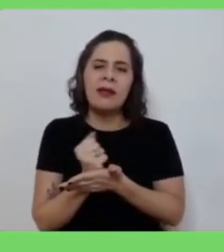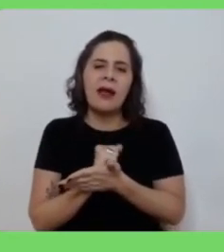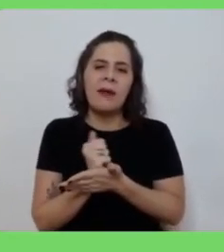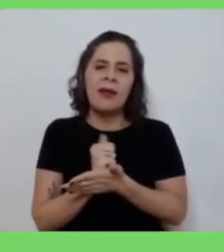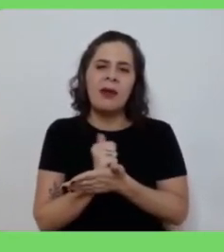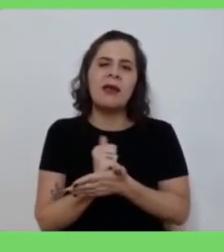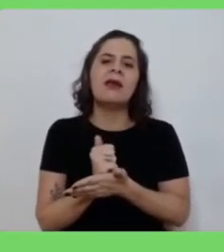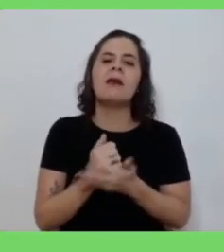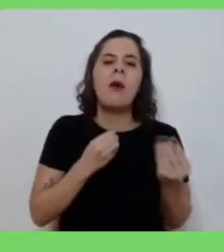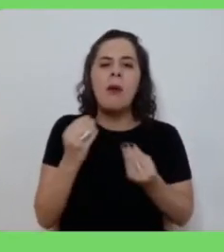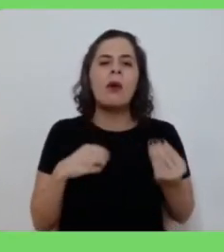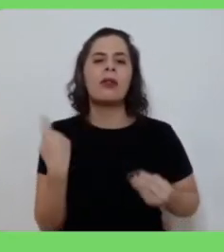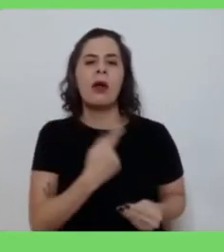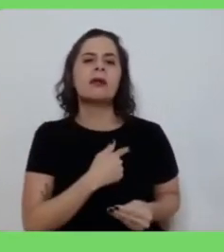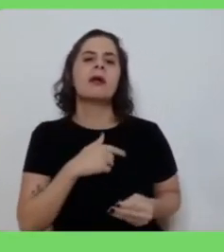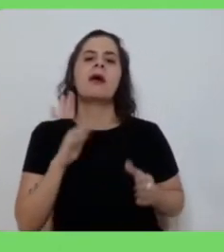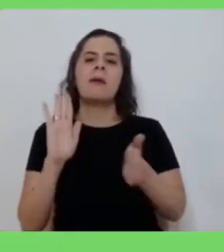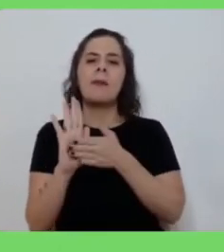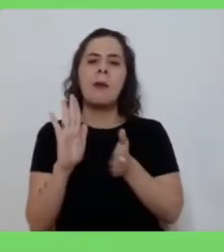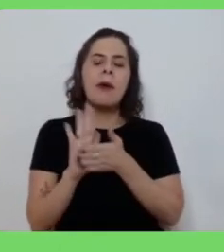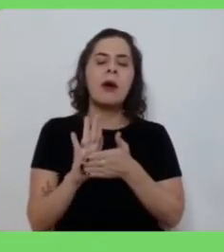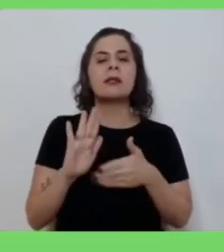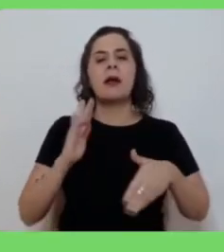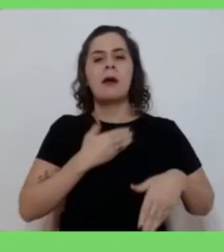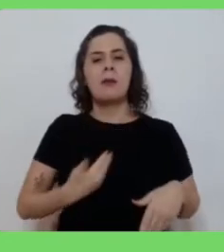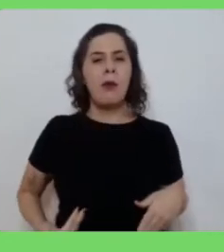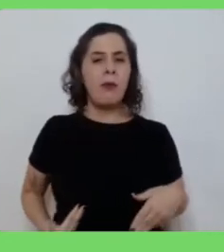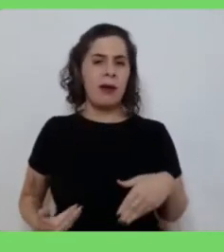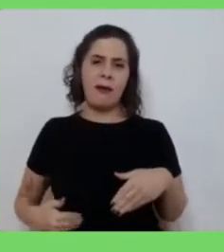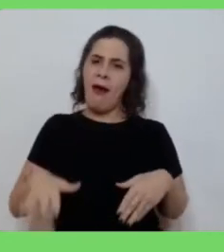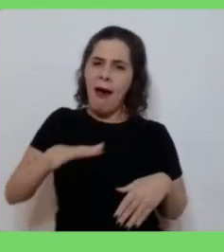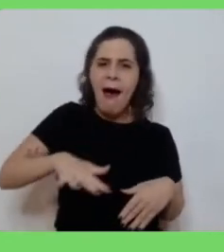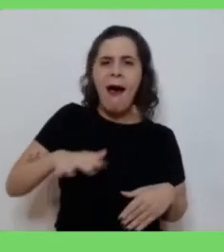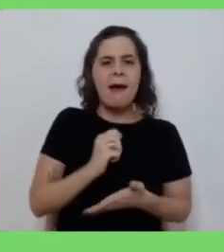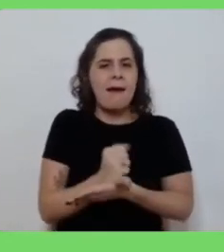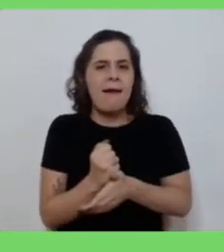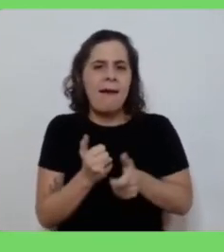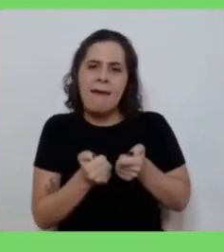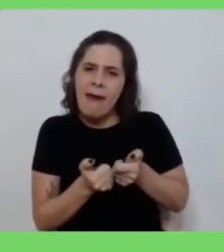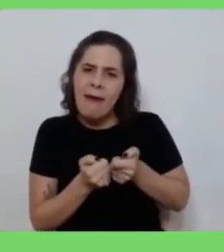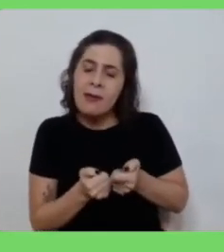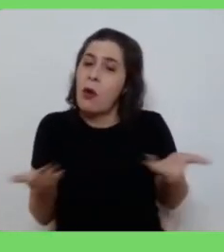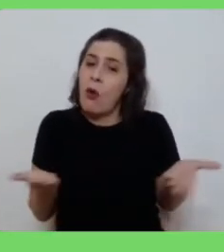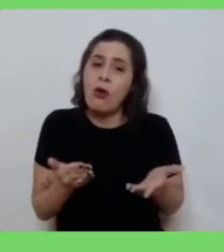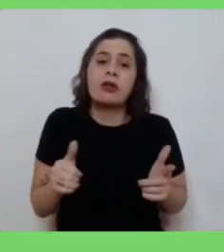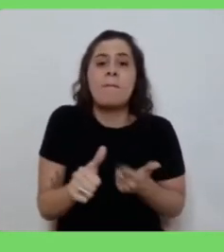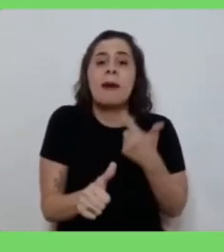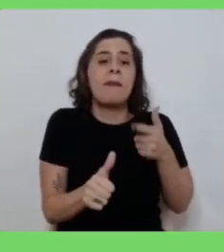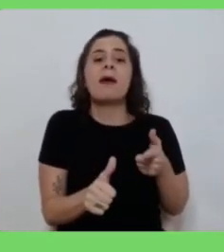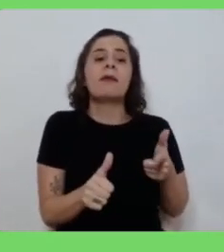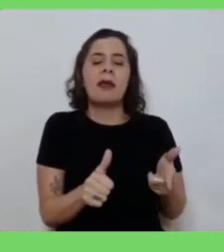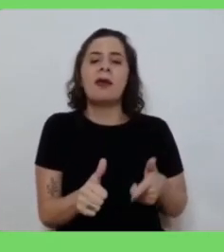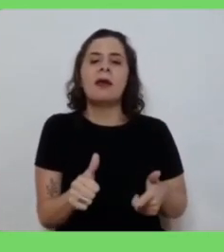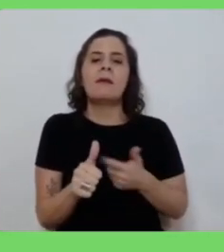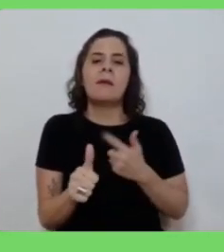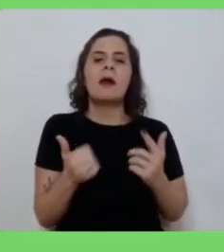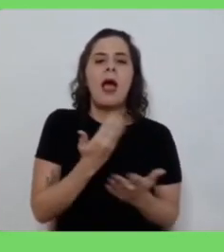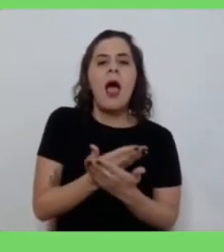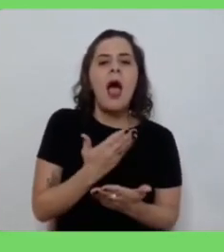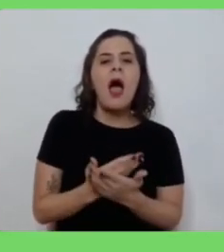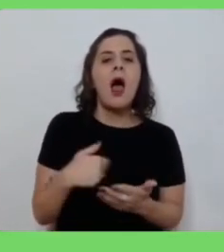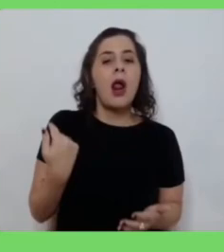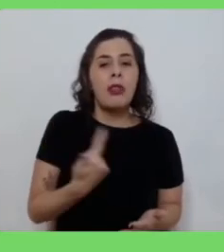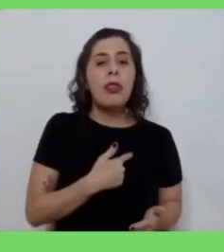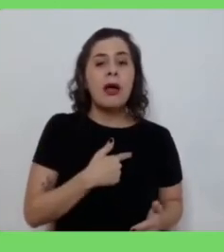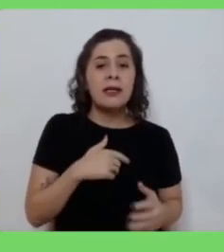de trabalho com as políticas públicas pro mercado de games eh nessa primeira aula gente é um é um curso gratuito que a gente tá fazendo